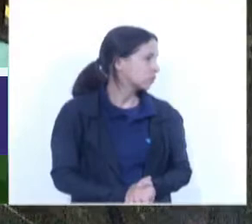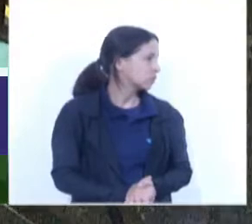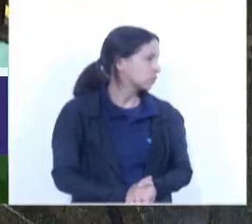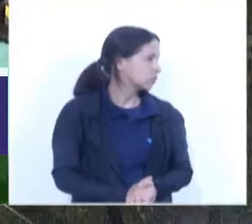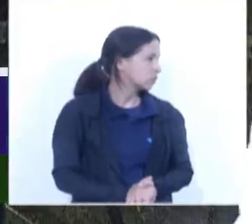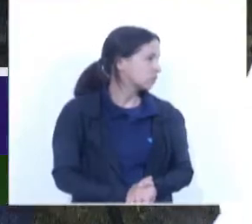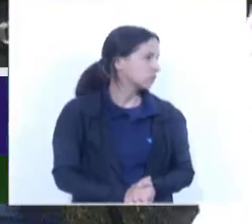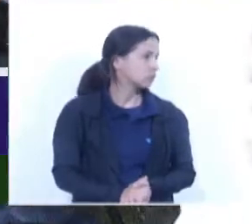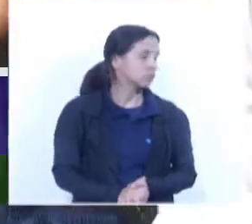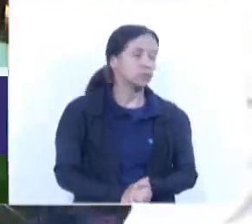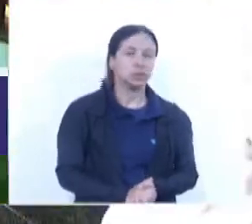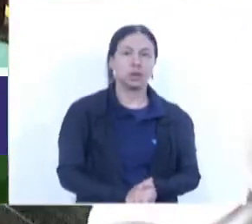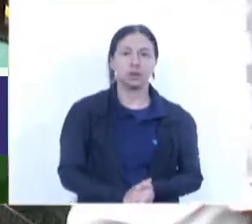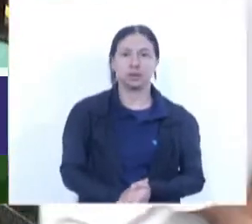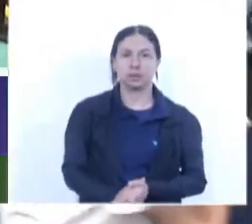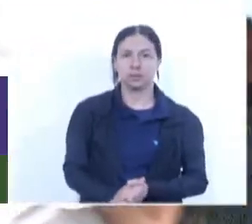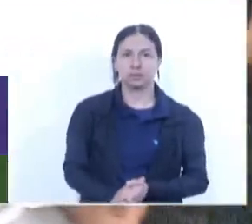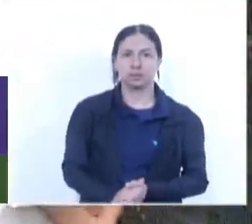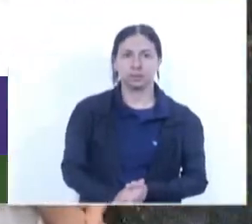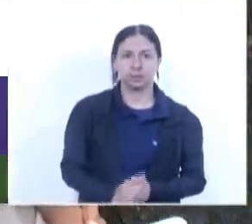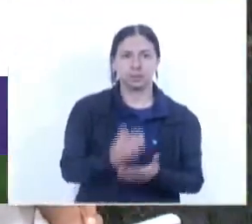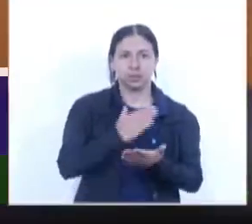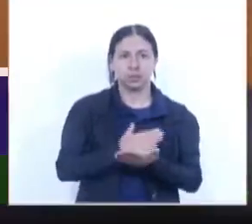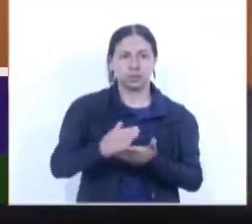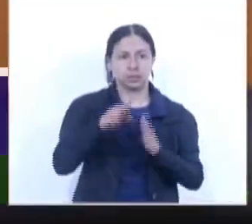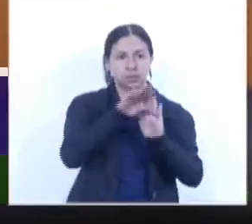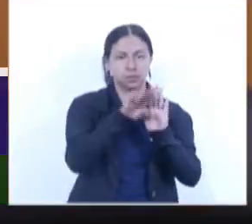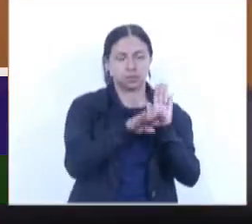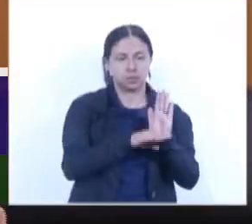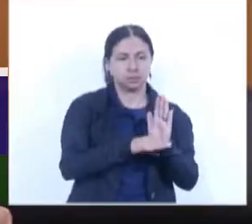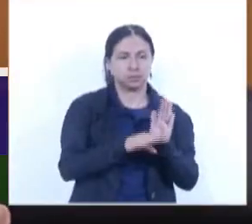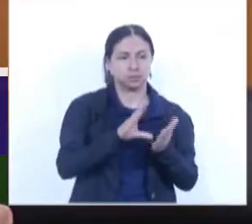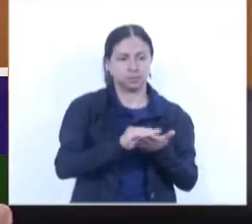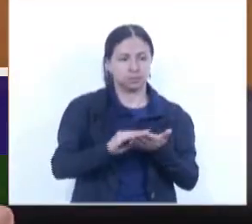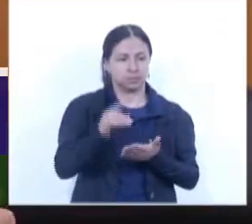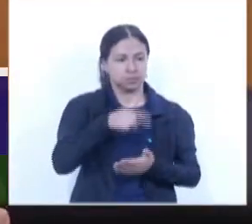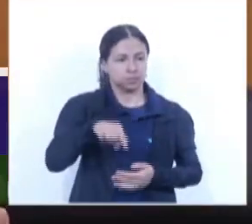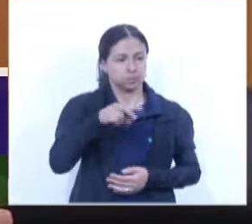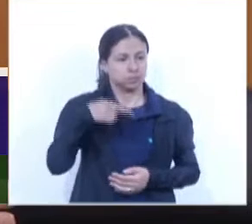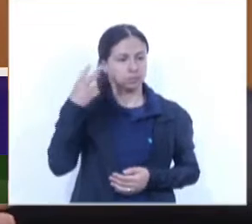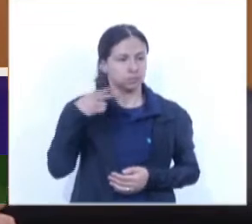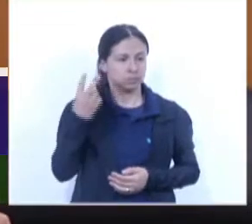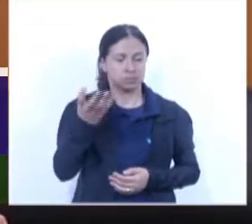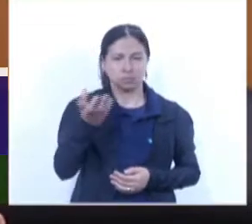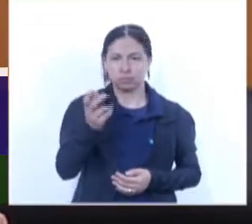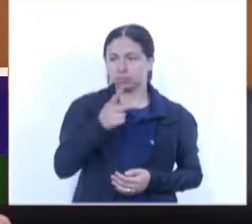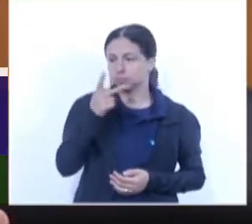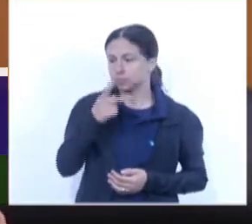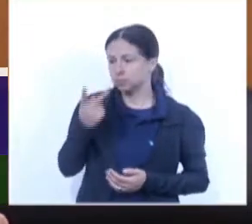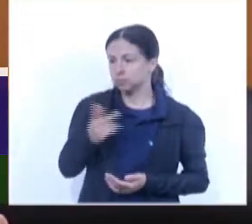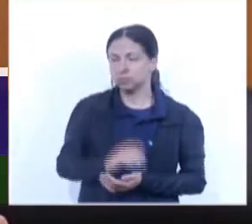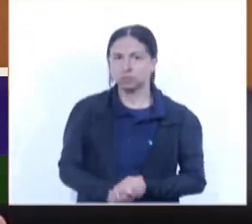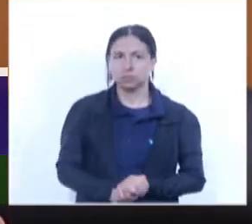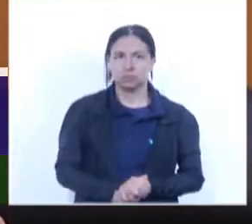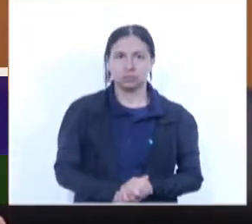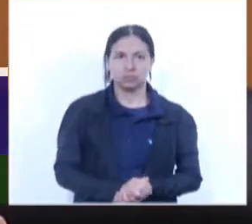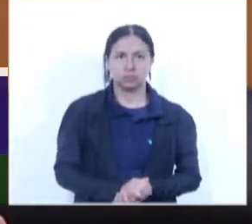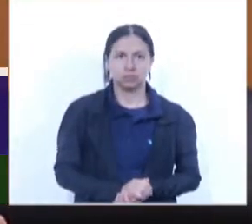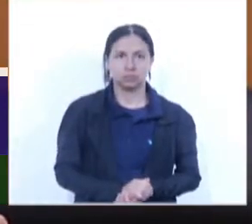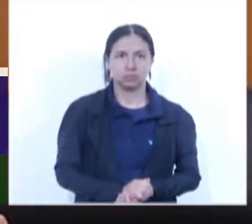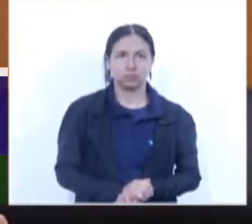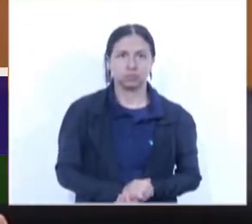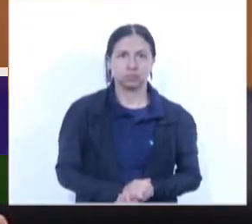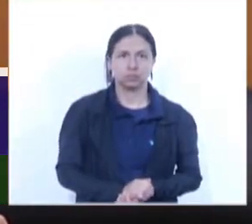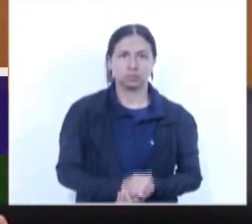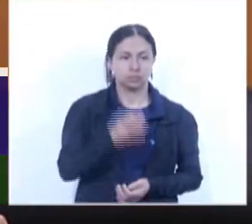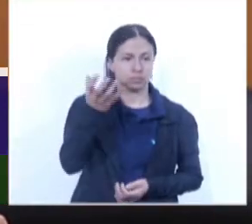declara aberta a ordem do dia ata está colocada para manifestação do Senhor vereadores não havendo quem